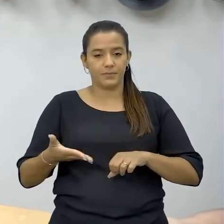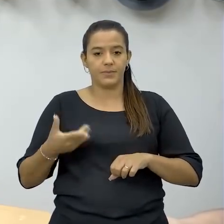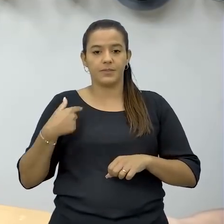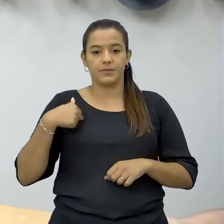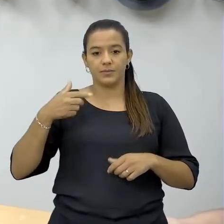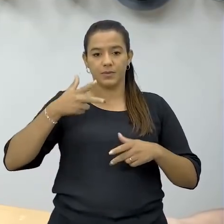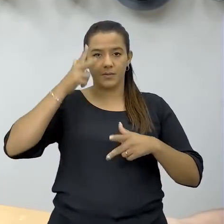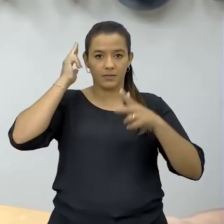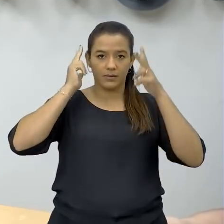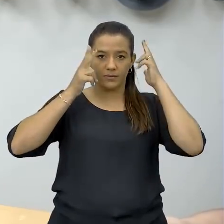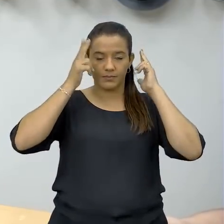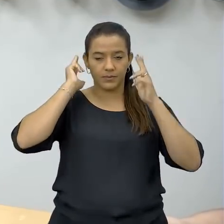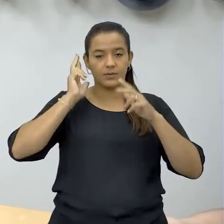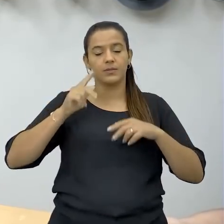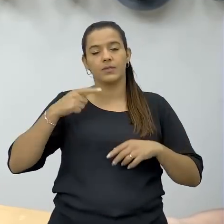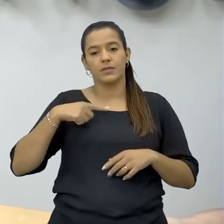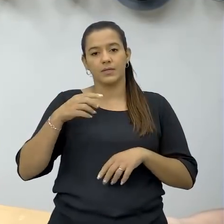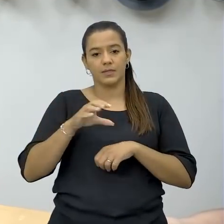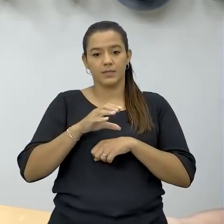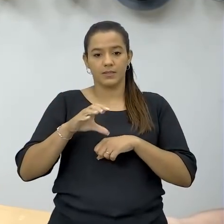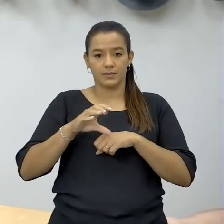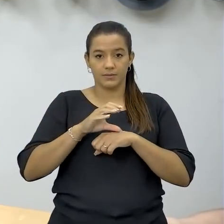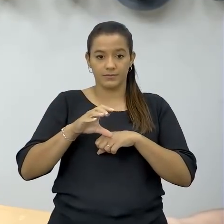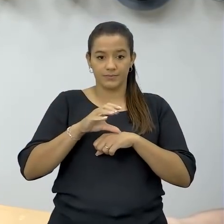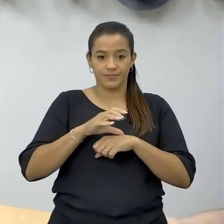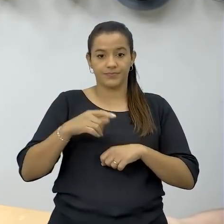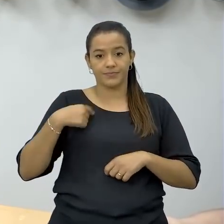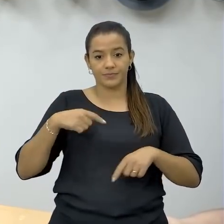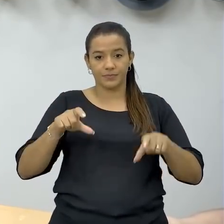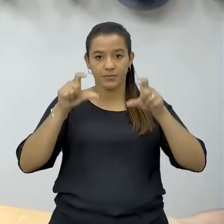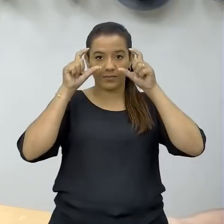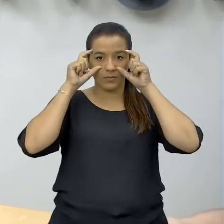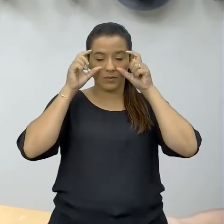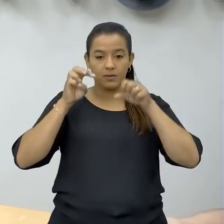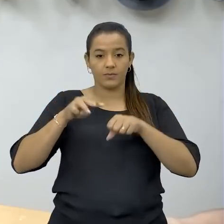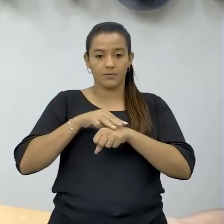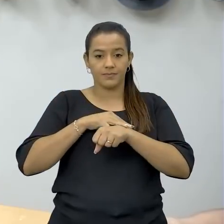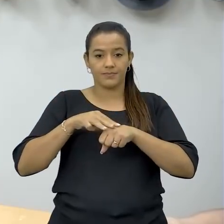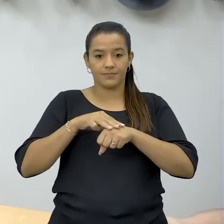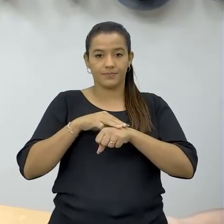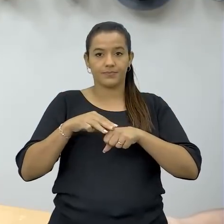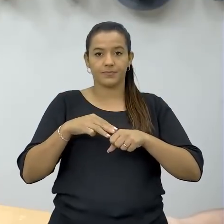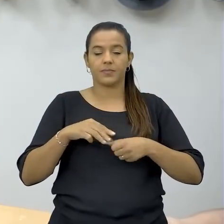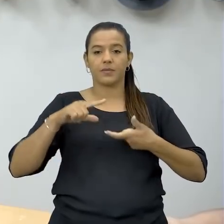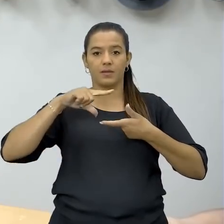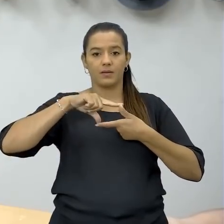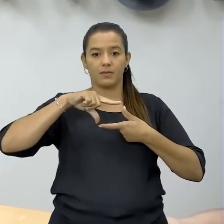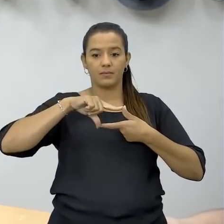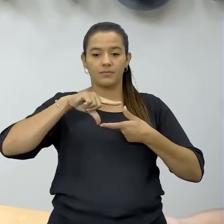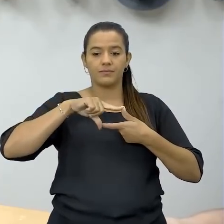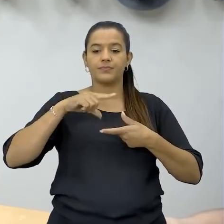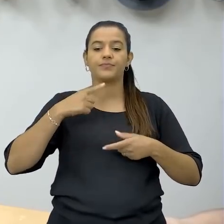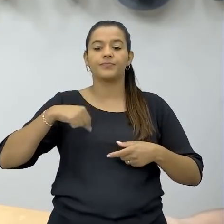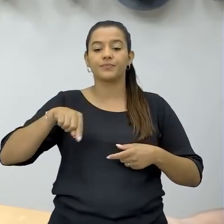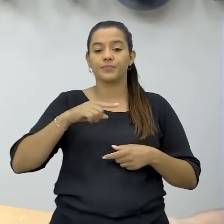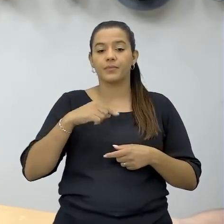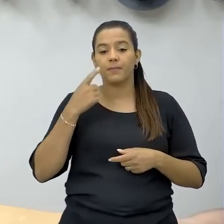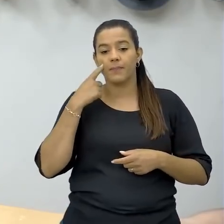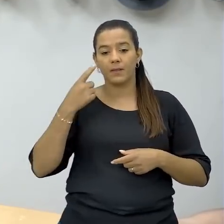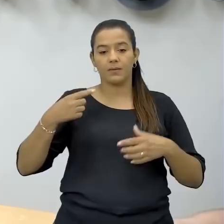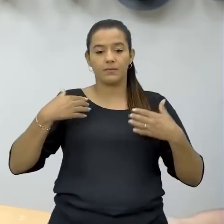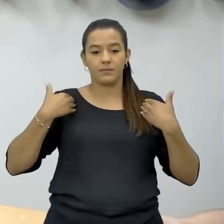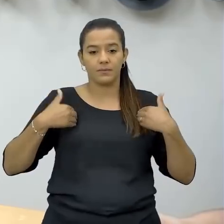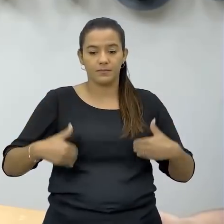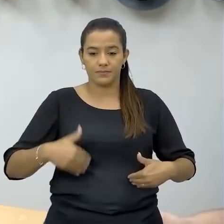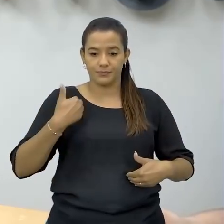cabelos castanhos, estou usando um óculos na cor marrom, em formato retangular. Estou com uma camisa